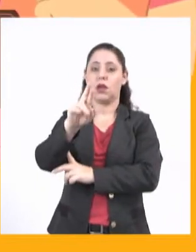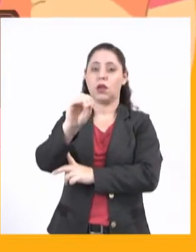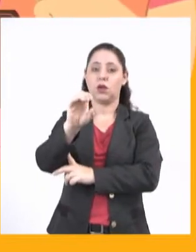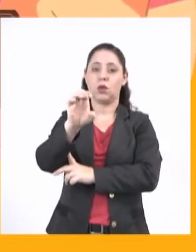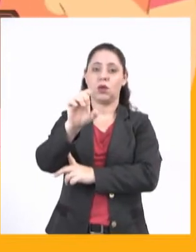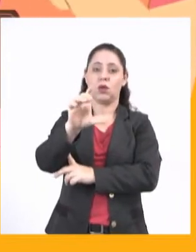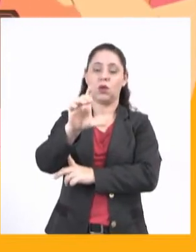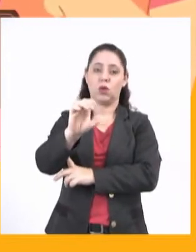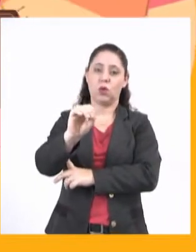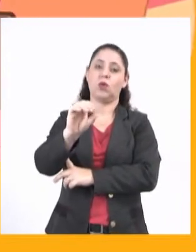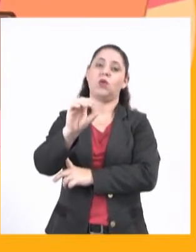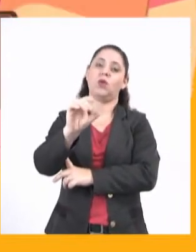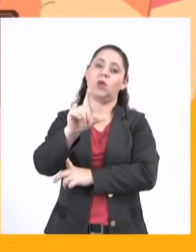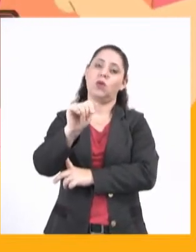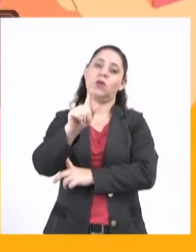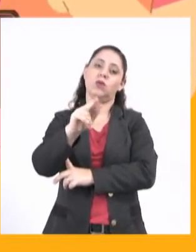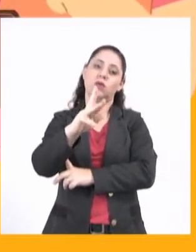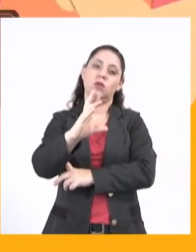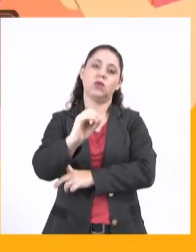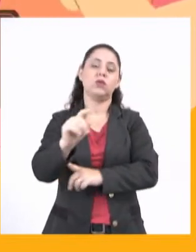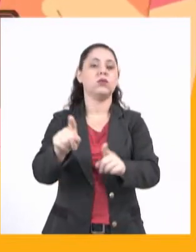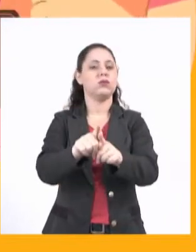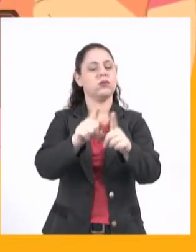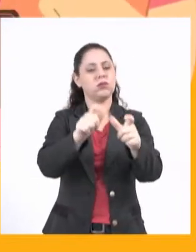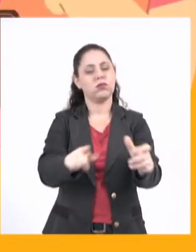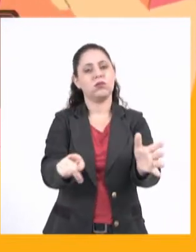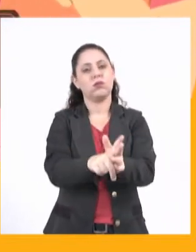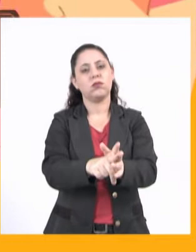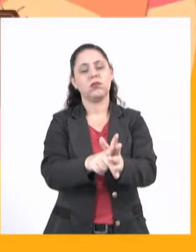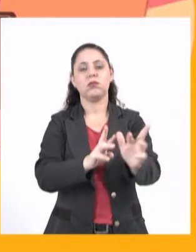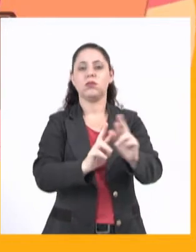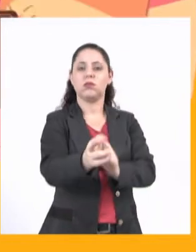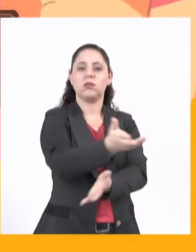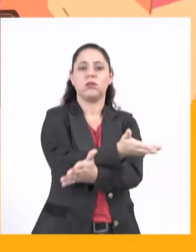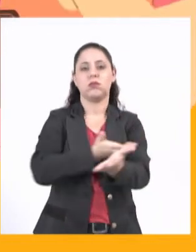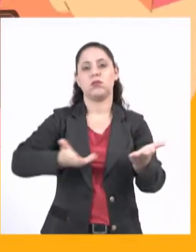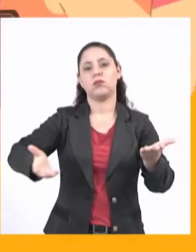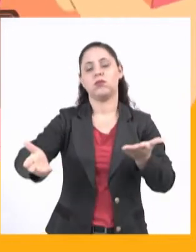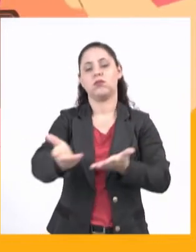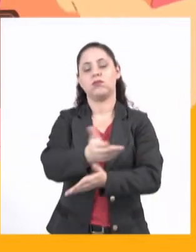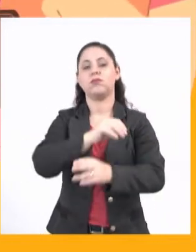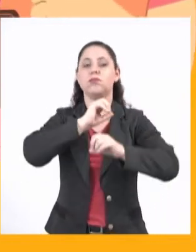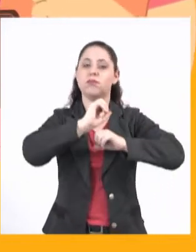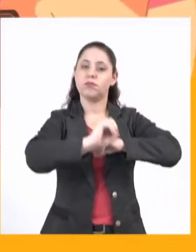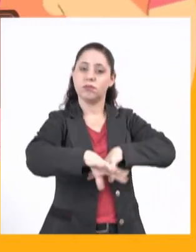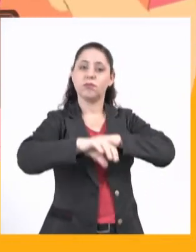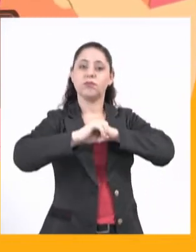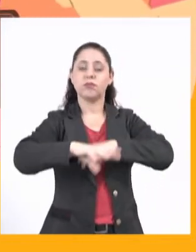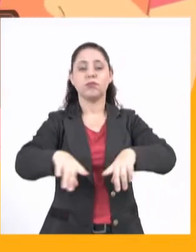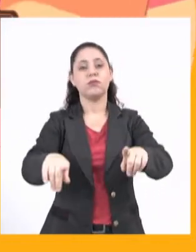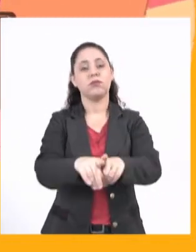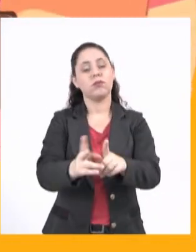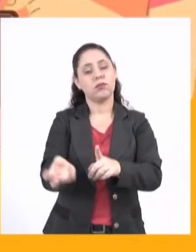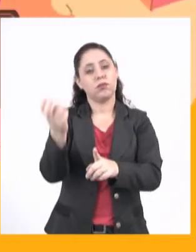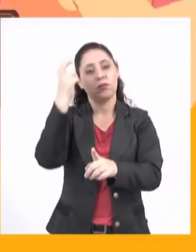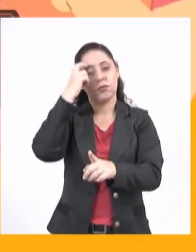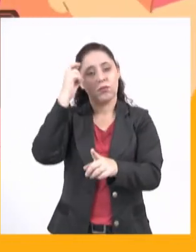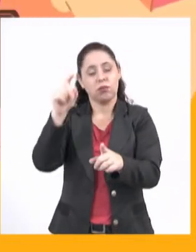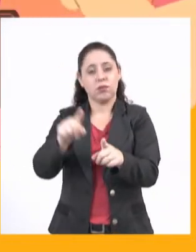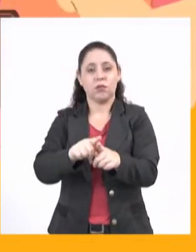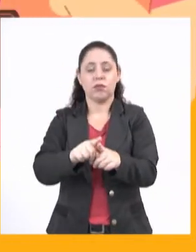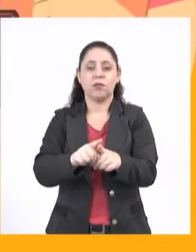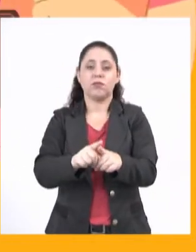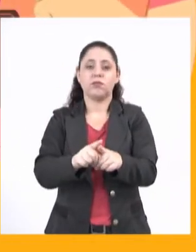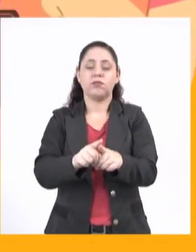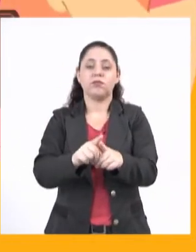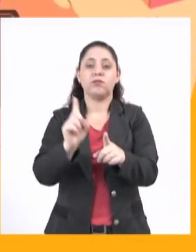gente também quer que esses espaços sejam espaços de integração, de ensino, de cultura, de